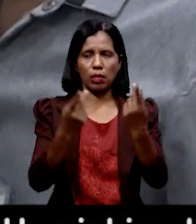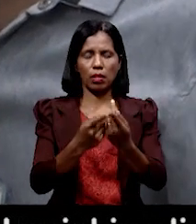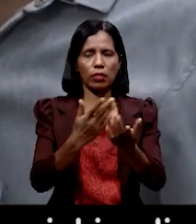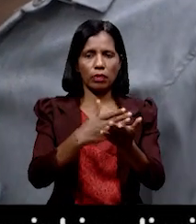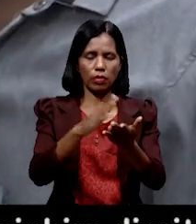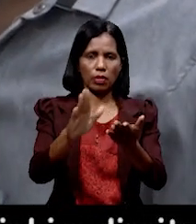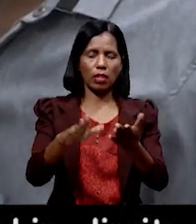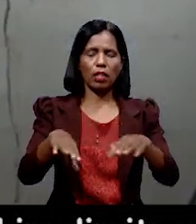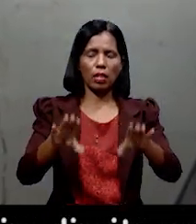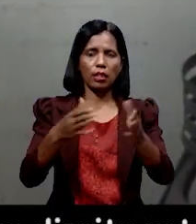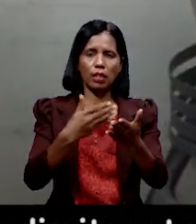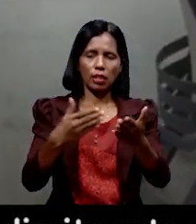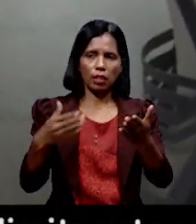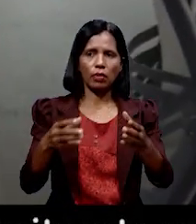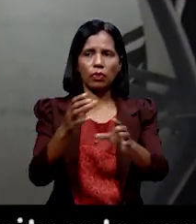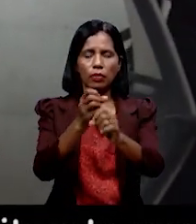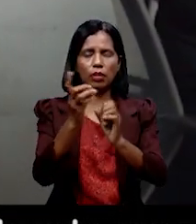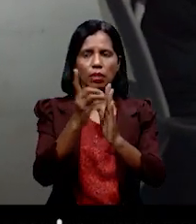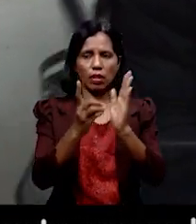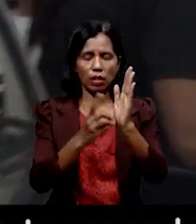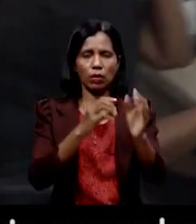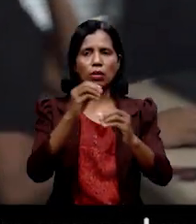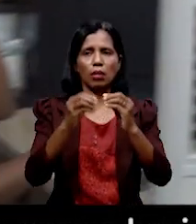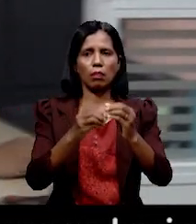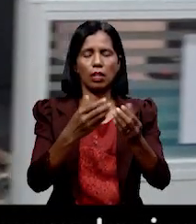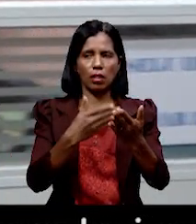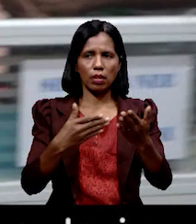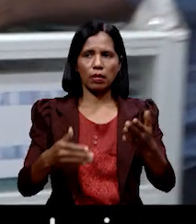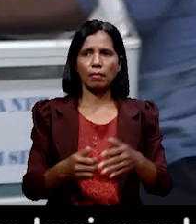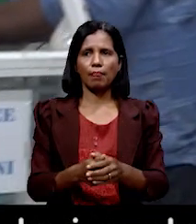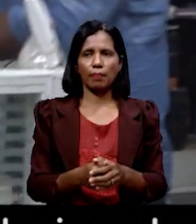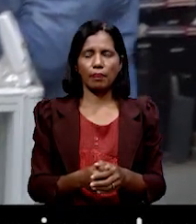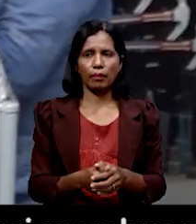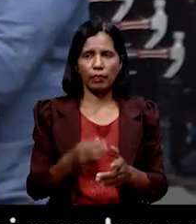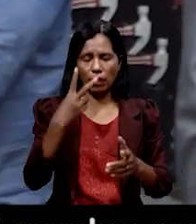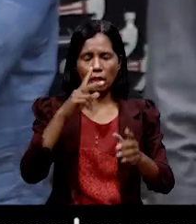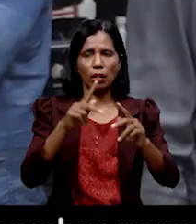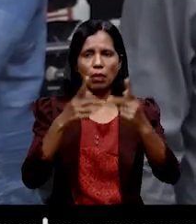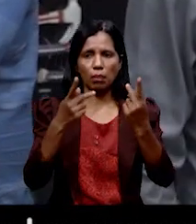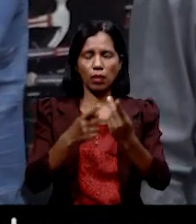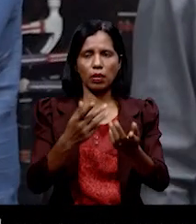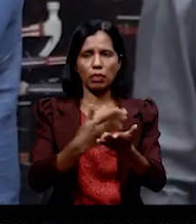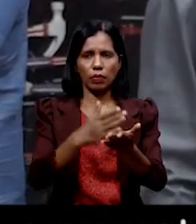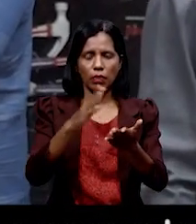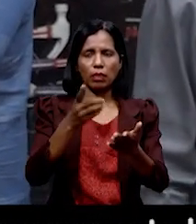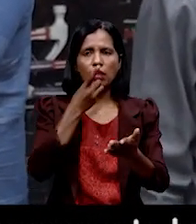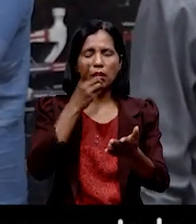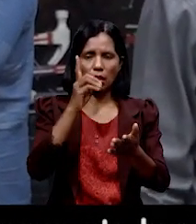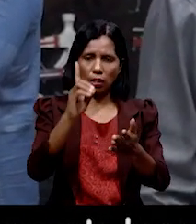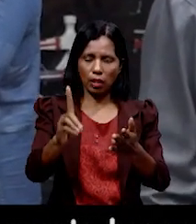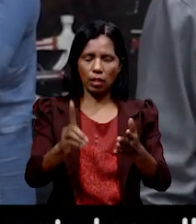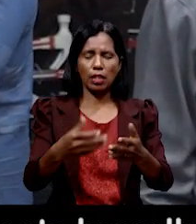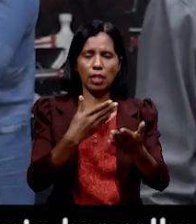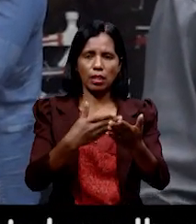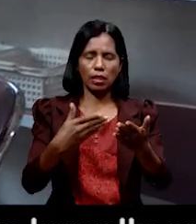sira, hodi foti dados com a folin sasan. Durante a inspeção, companhia distribuidor sira declara folin